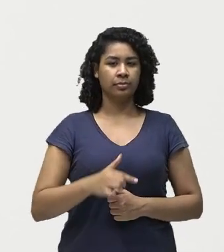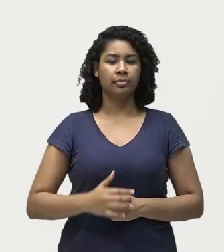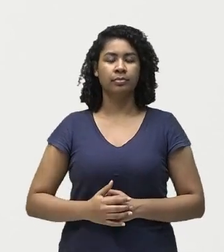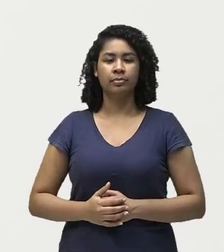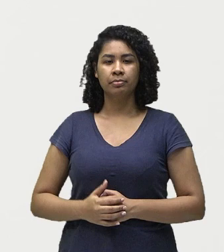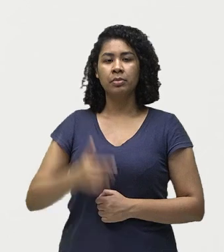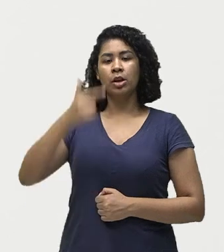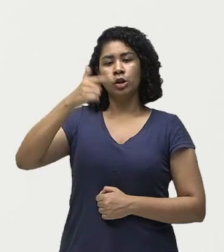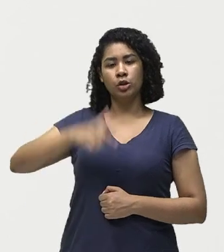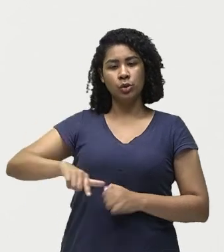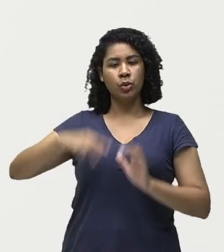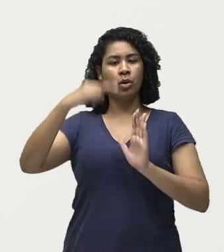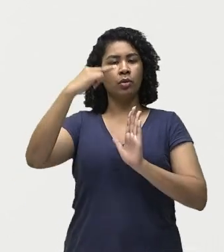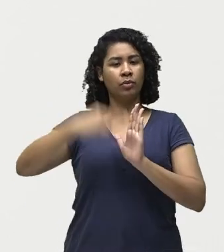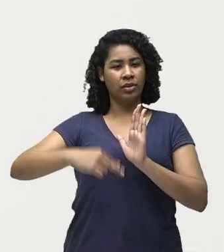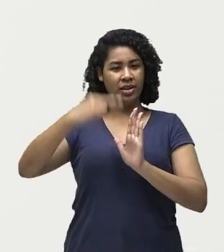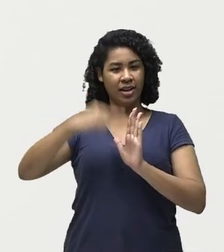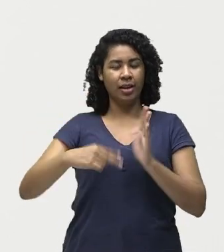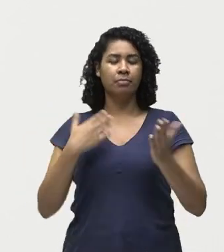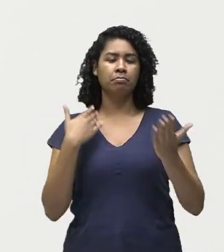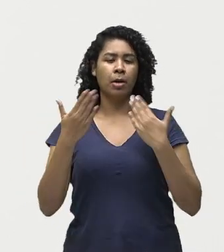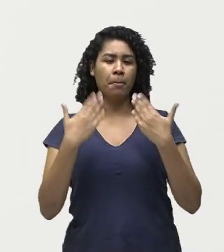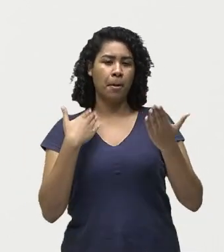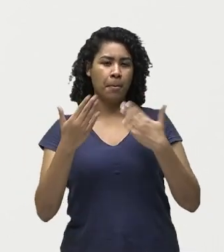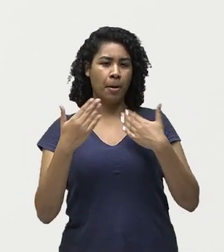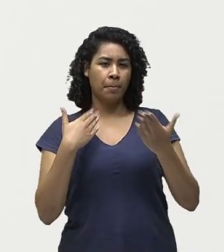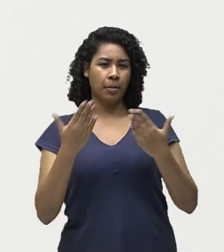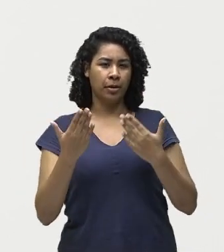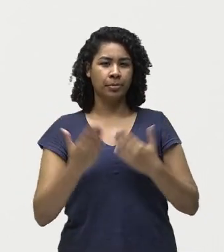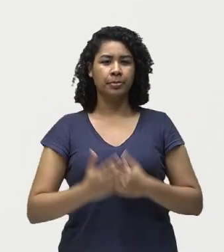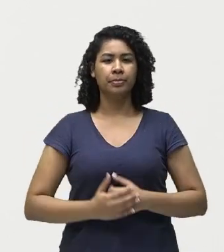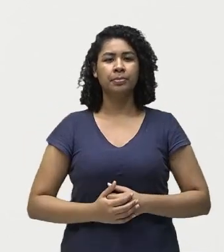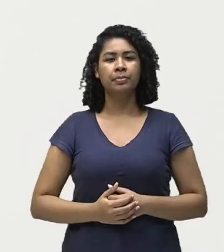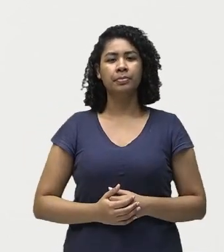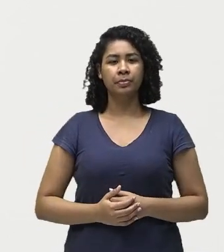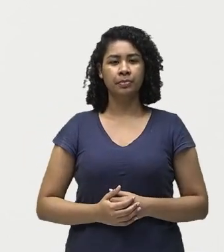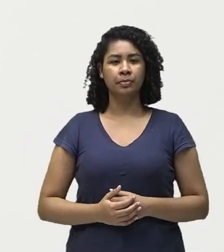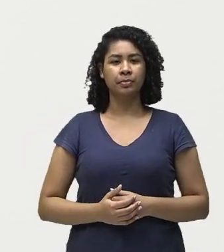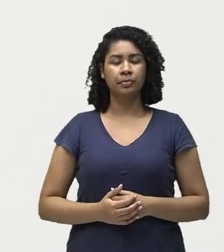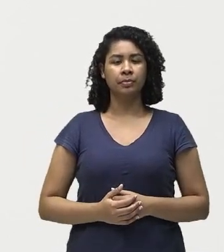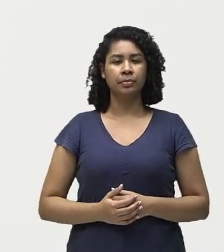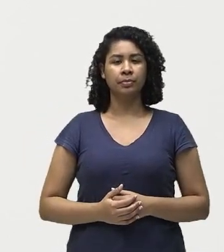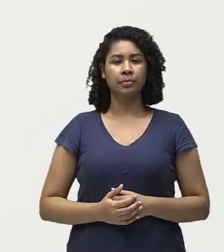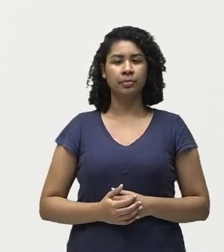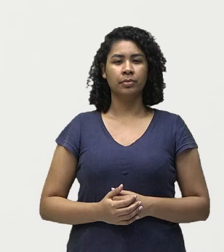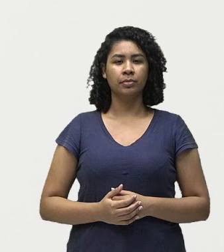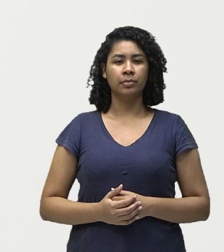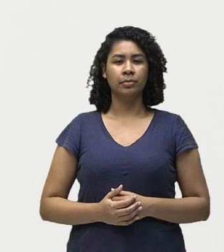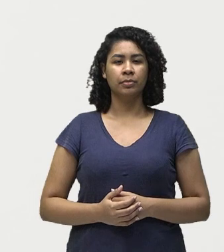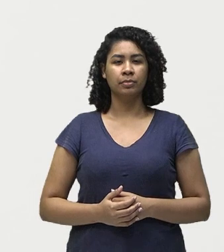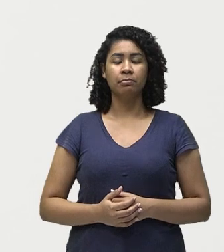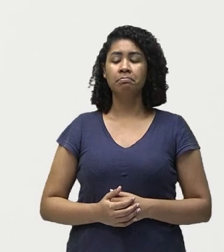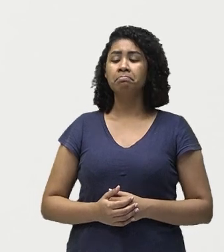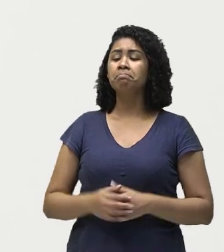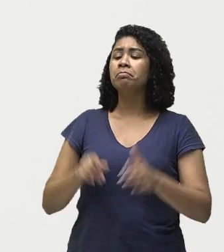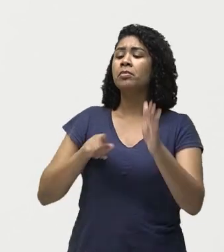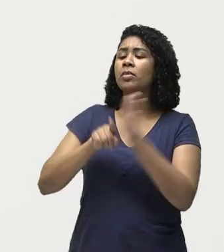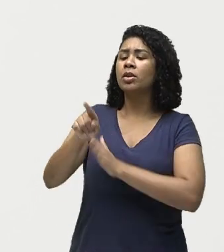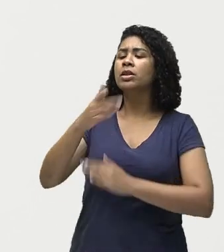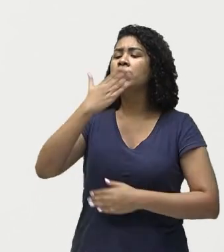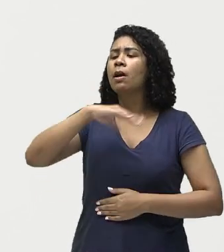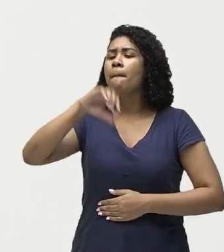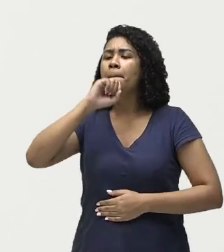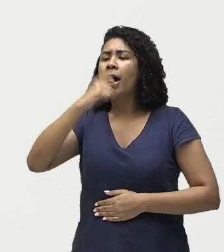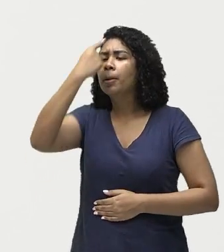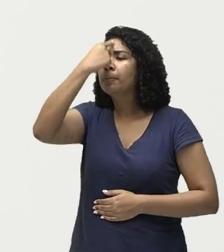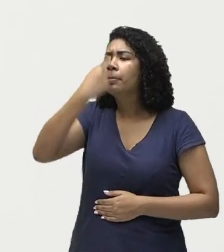uma lida aqui, mais uma vez no diálogo. What's your dad like? What's your dad like? Como que o seu pai é? He